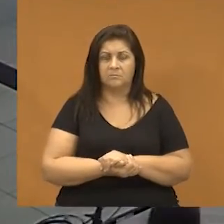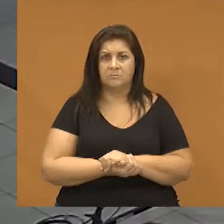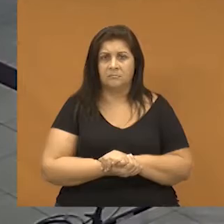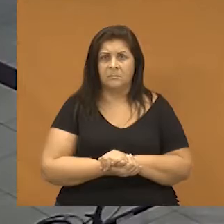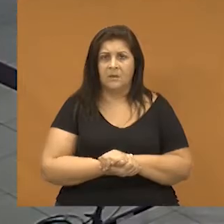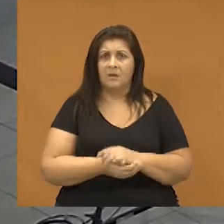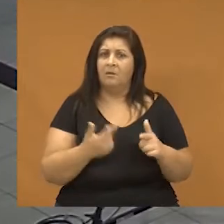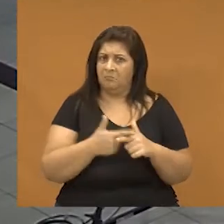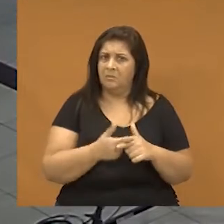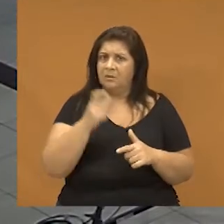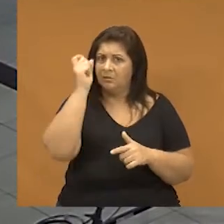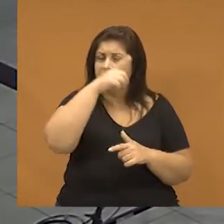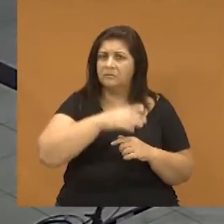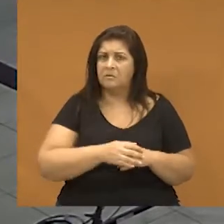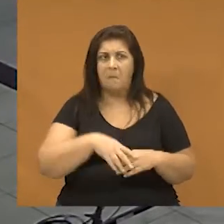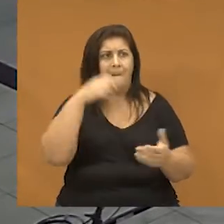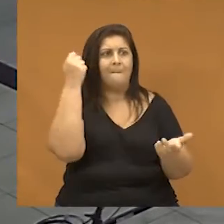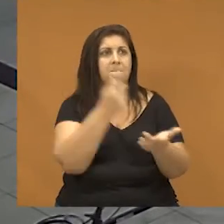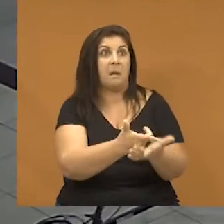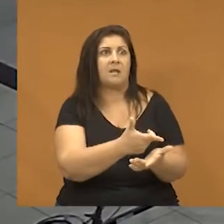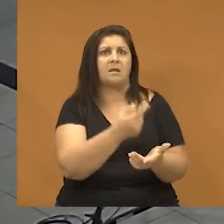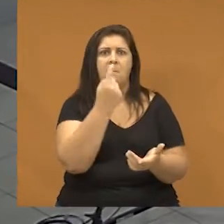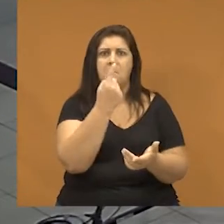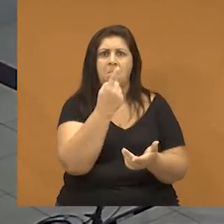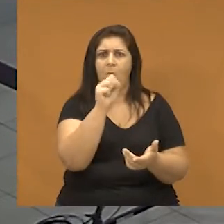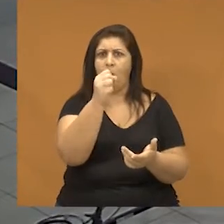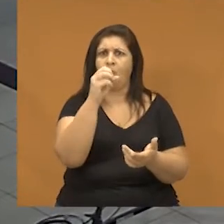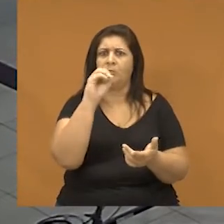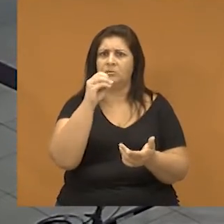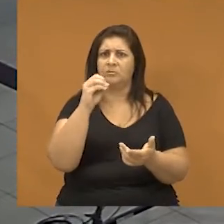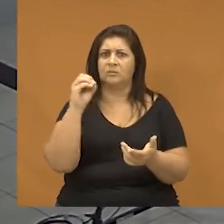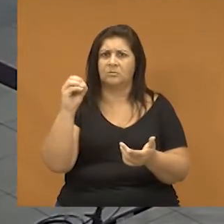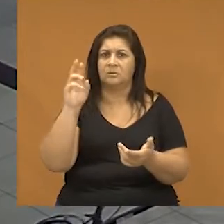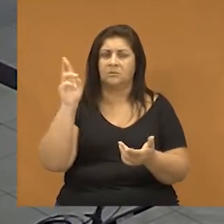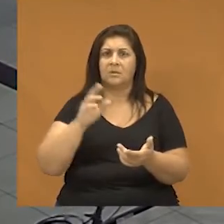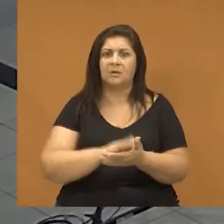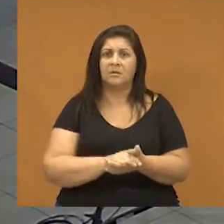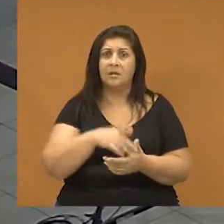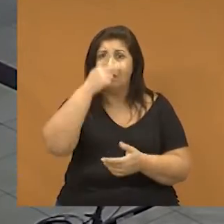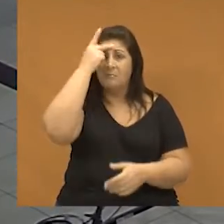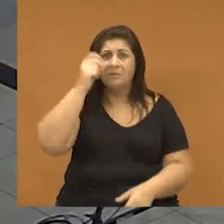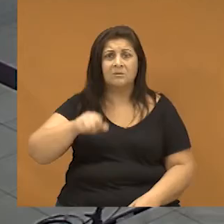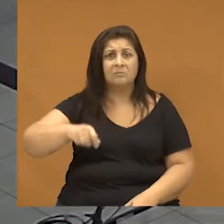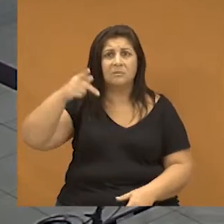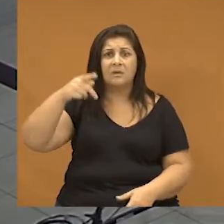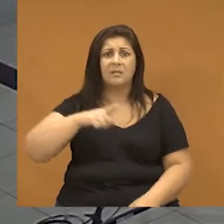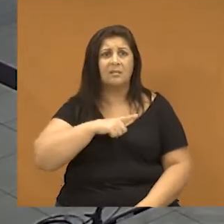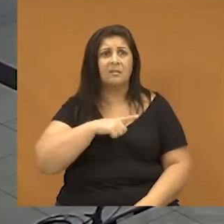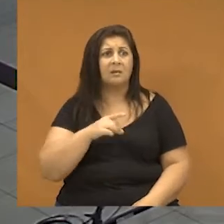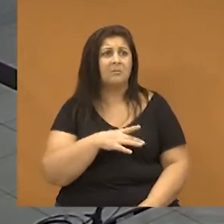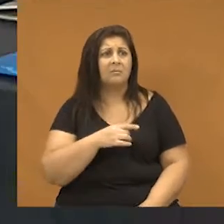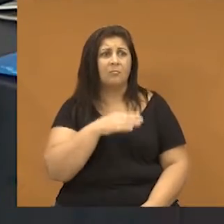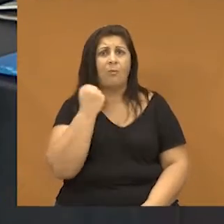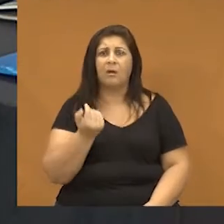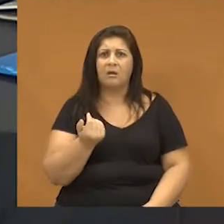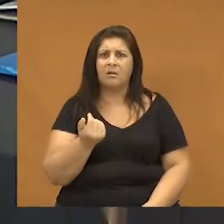senão fica difícil, pagar R$1.200, R$800, o aposentado tem medo de morrer logo, vai lá, paga